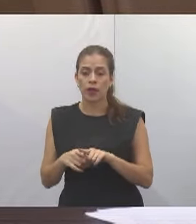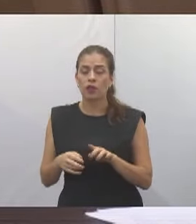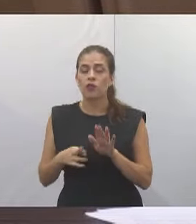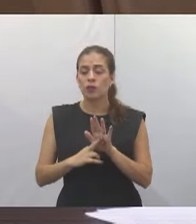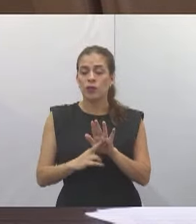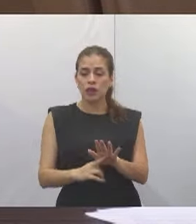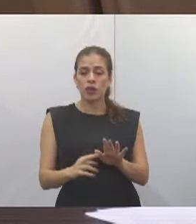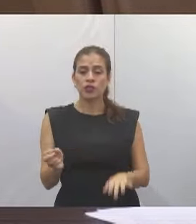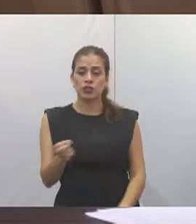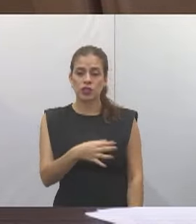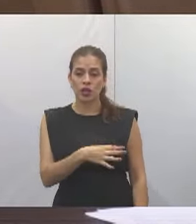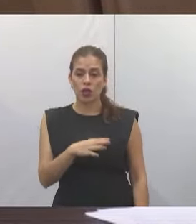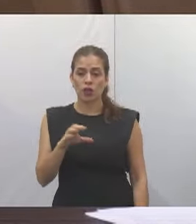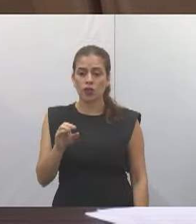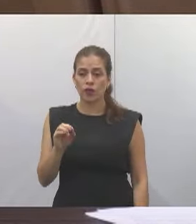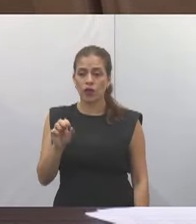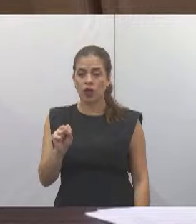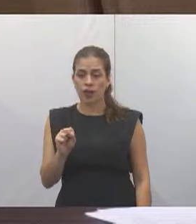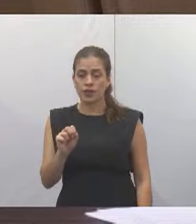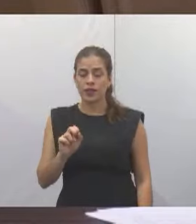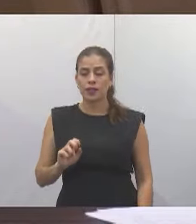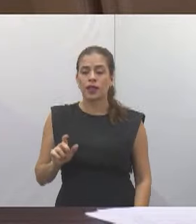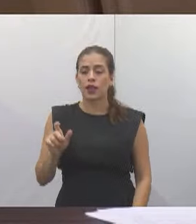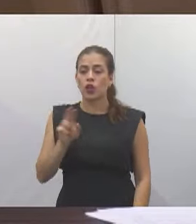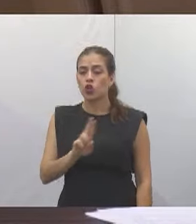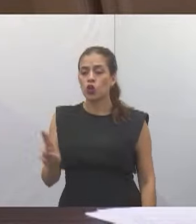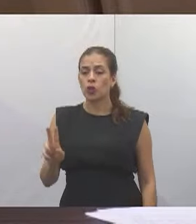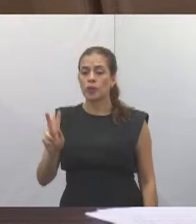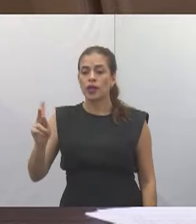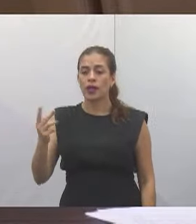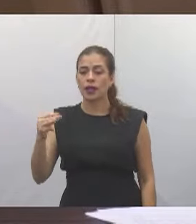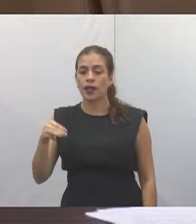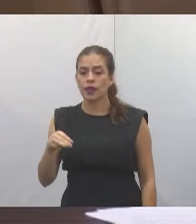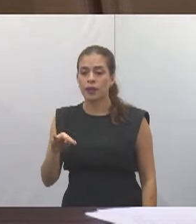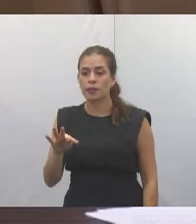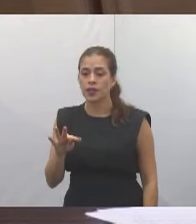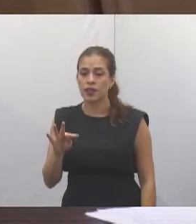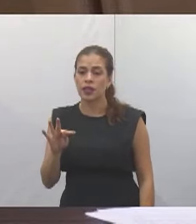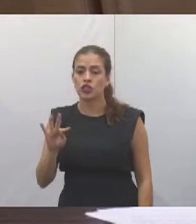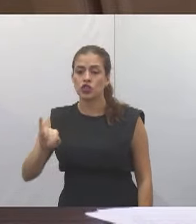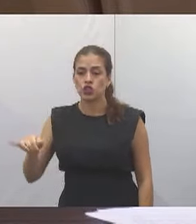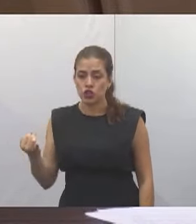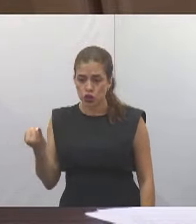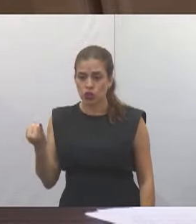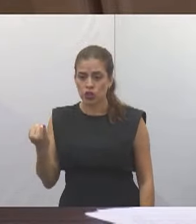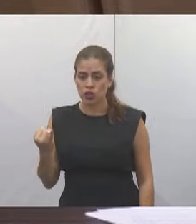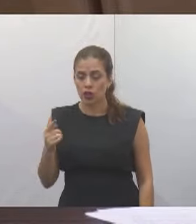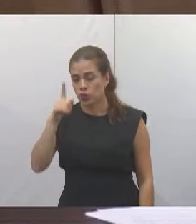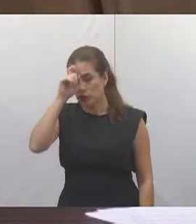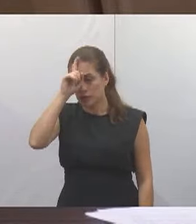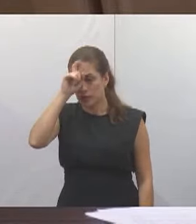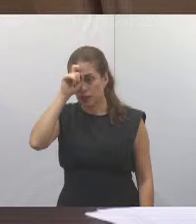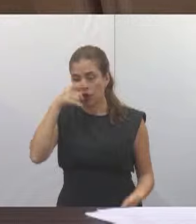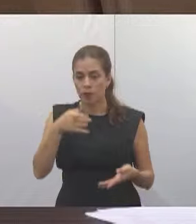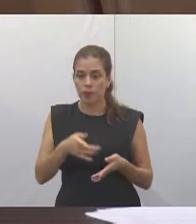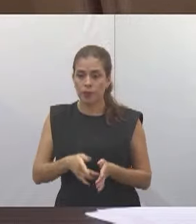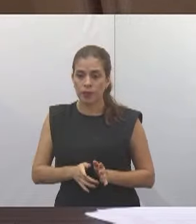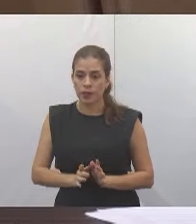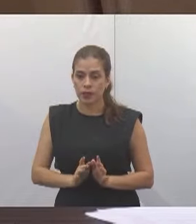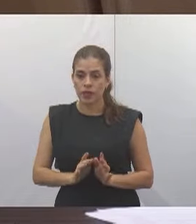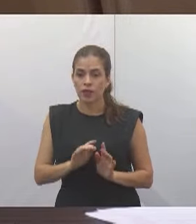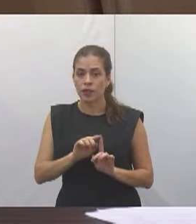OS, HMTJ, né? Hospital e Maternidade Terezinha de Jesus,